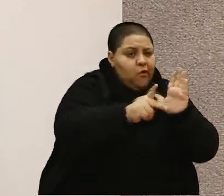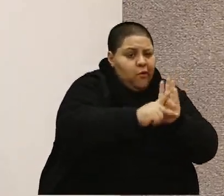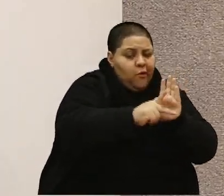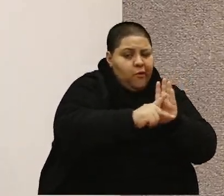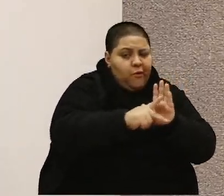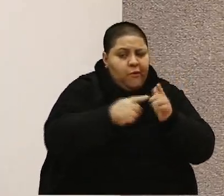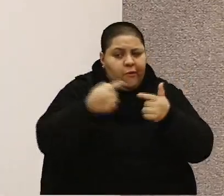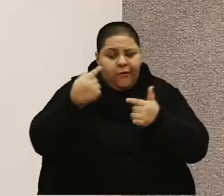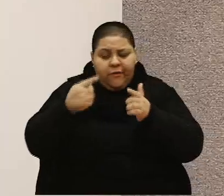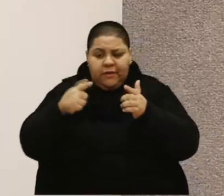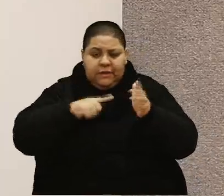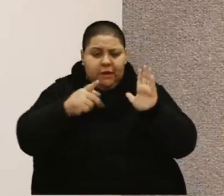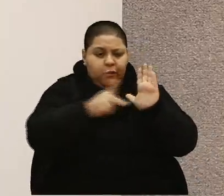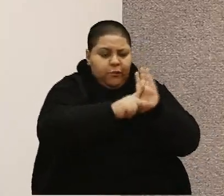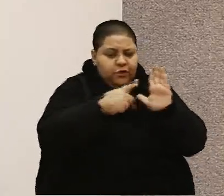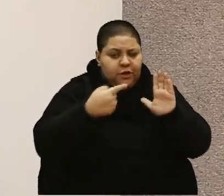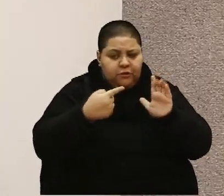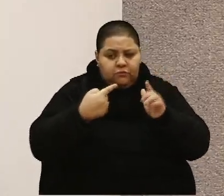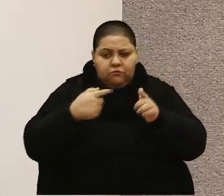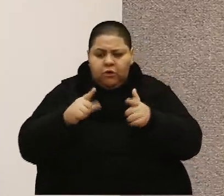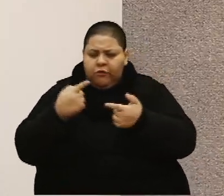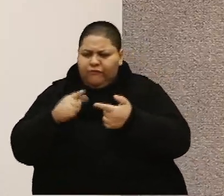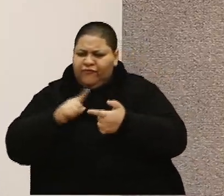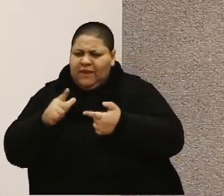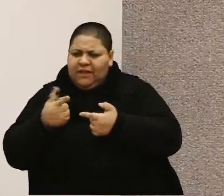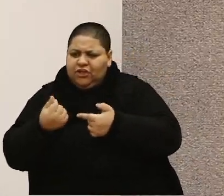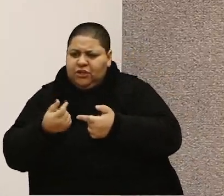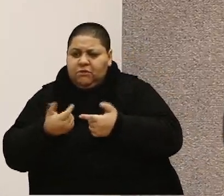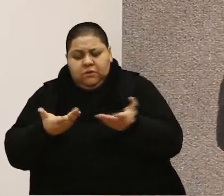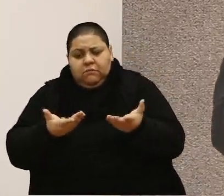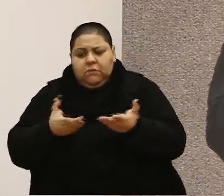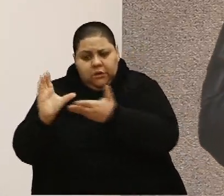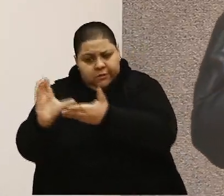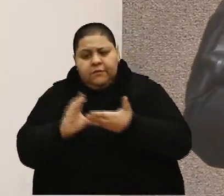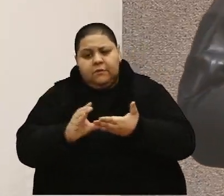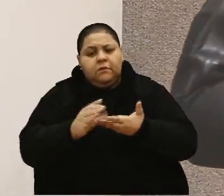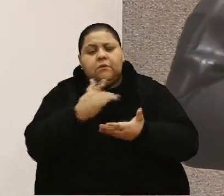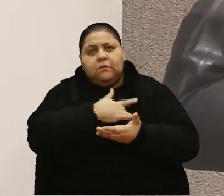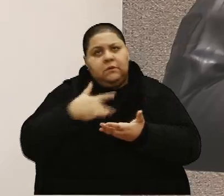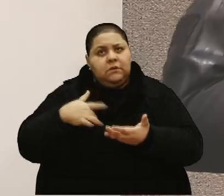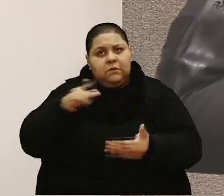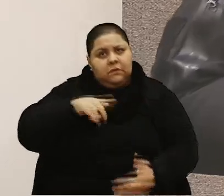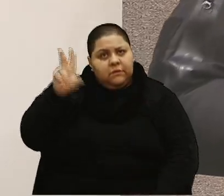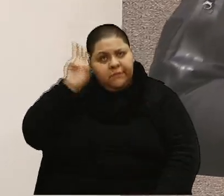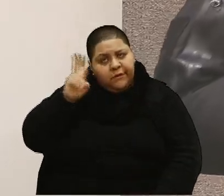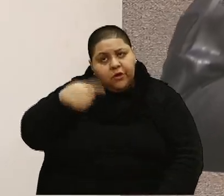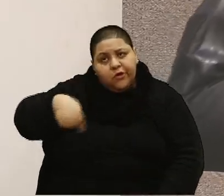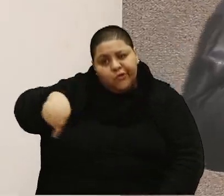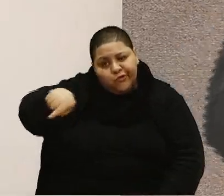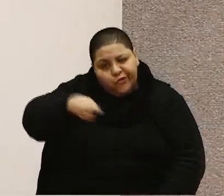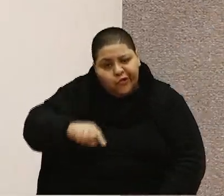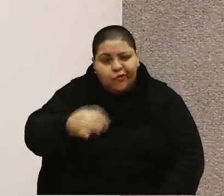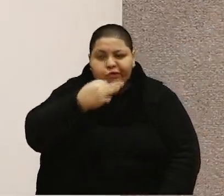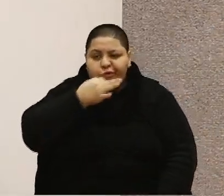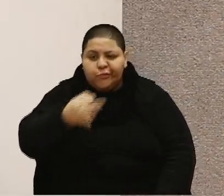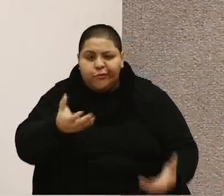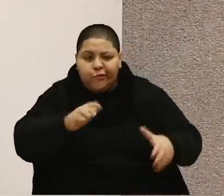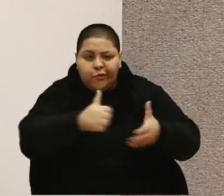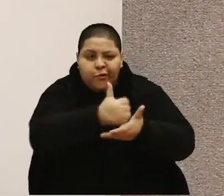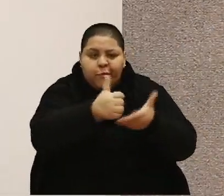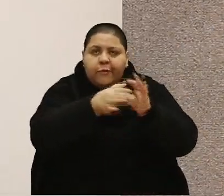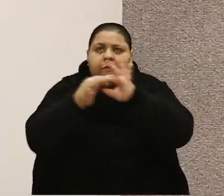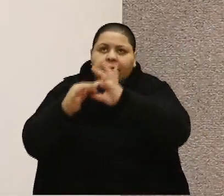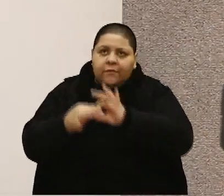não tem o projeto, mas não tem recurso, então que mande recurso. Assim como a questão da saúde. A gente tem que lembrar, nós, oposição, base aliada, seja quem